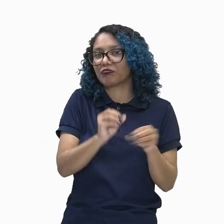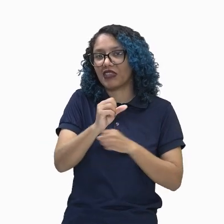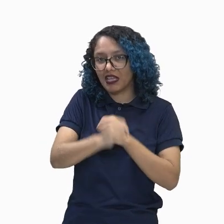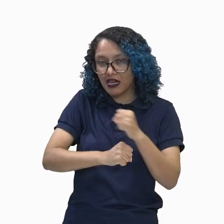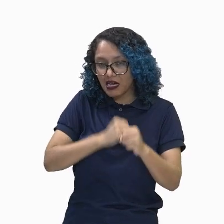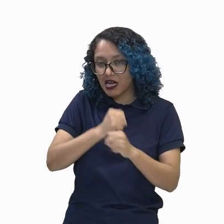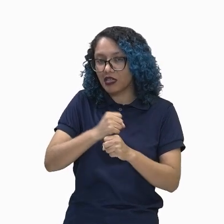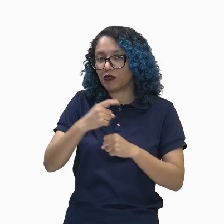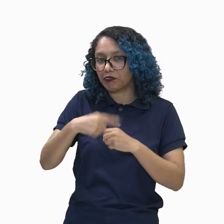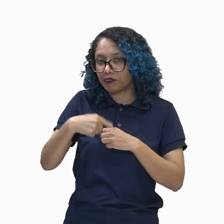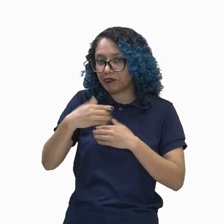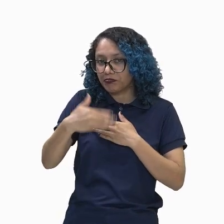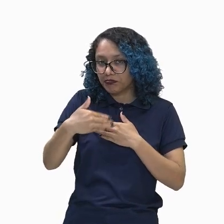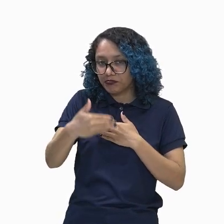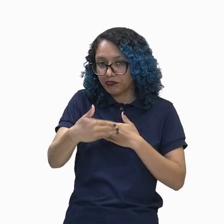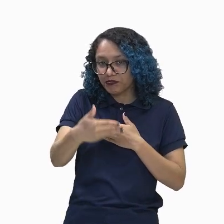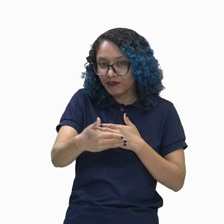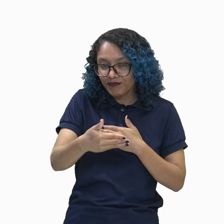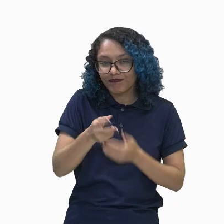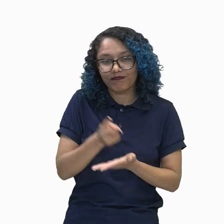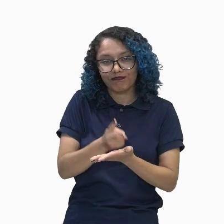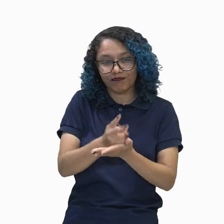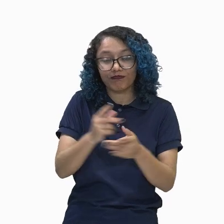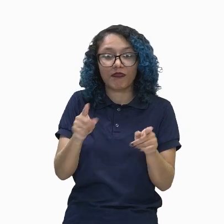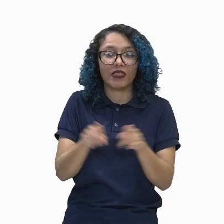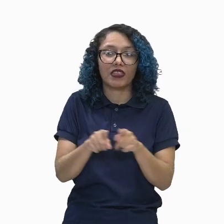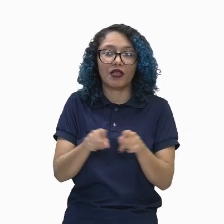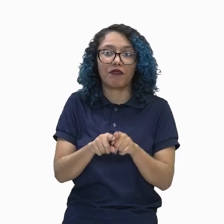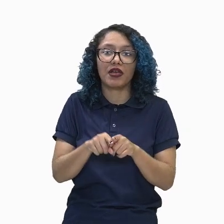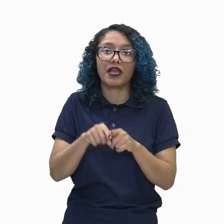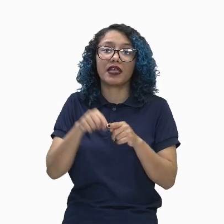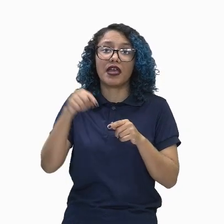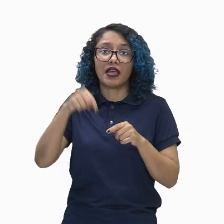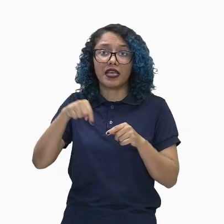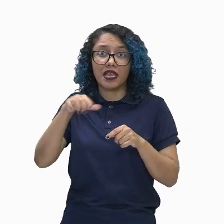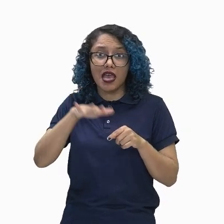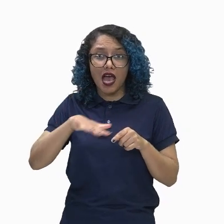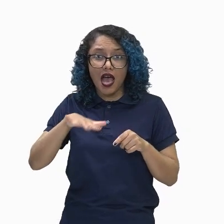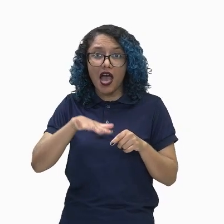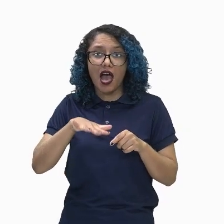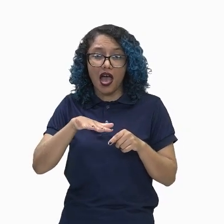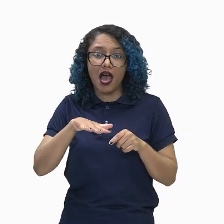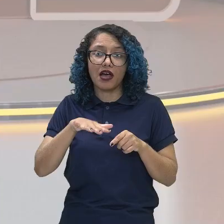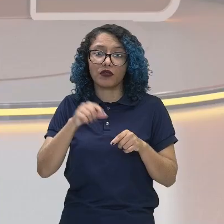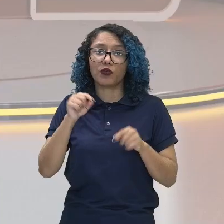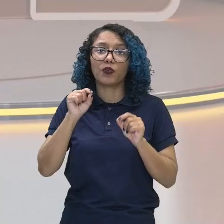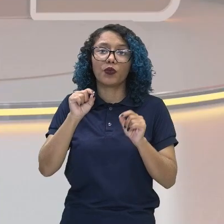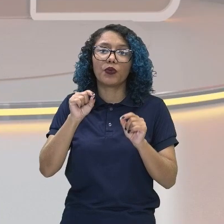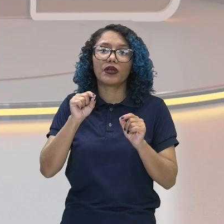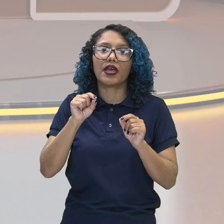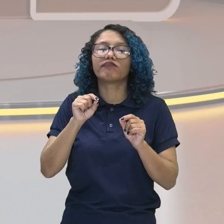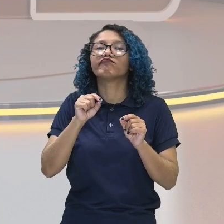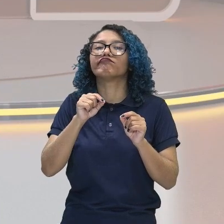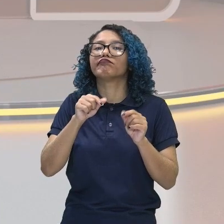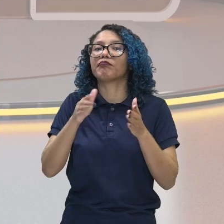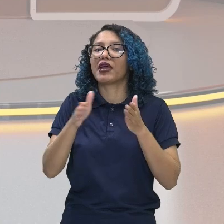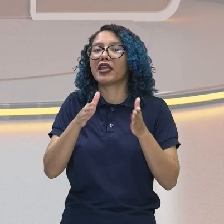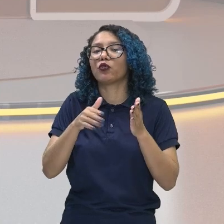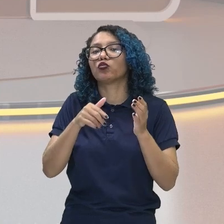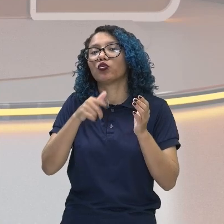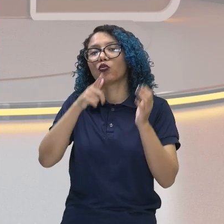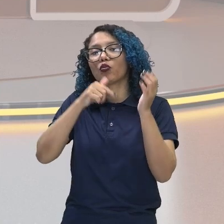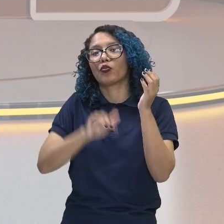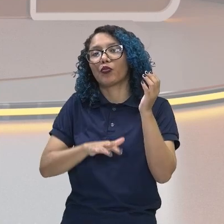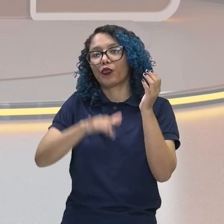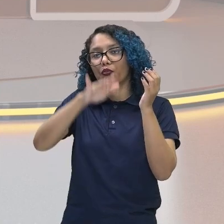nossa região também a época da vazante da cheia, né? Então, às vezes, as pessoas